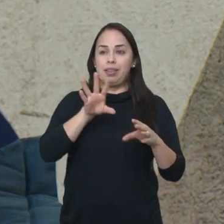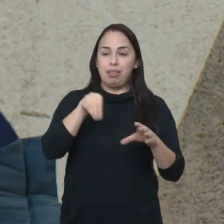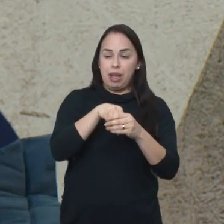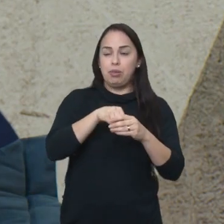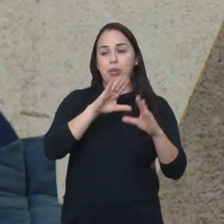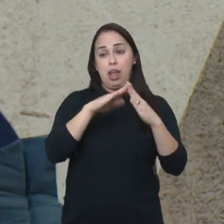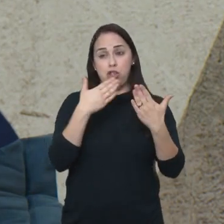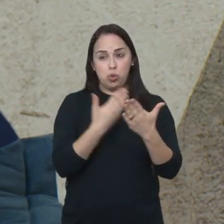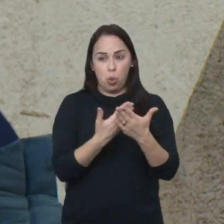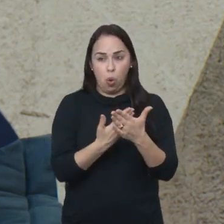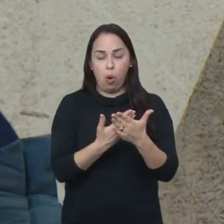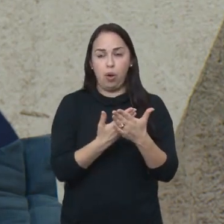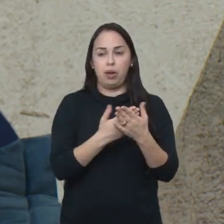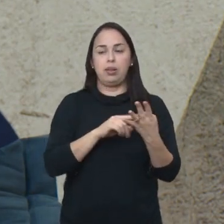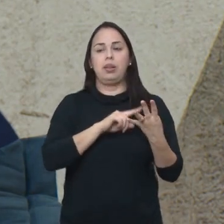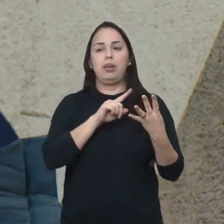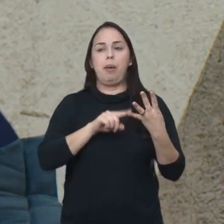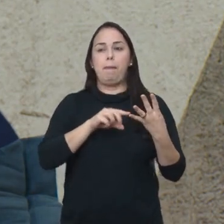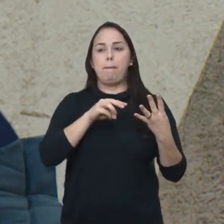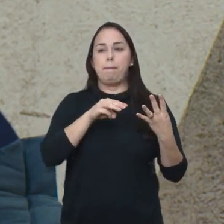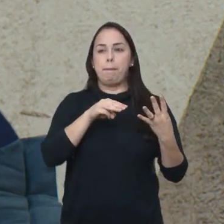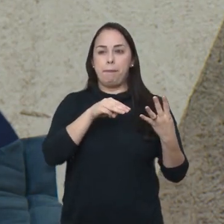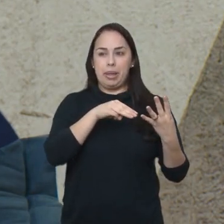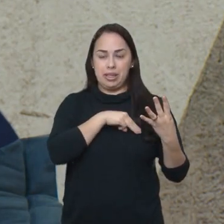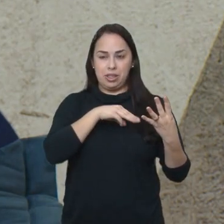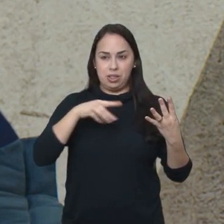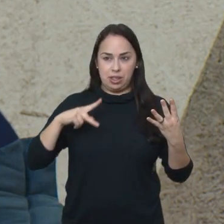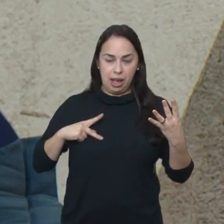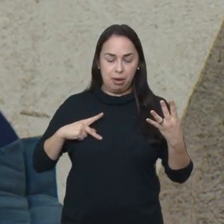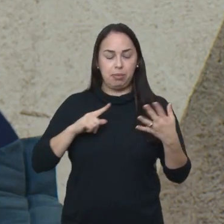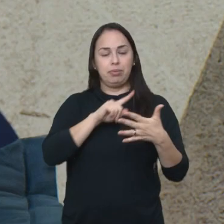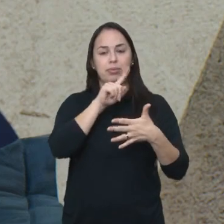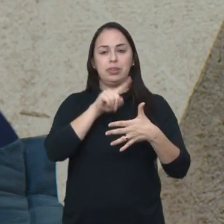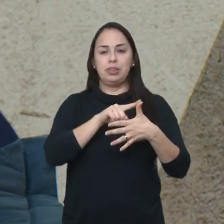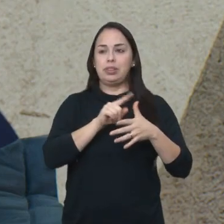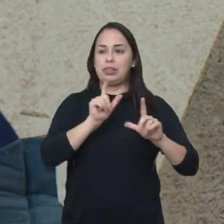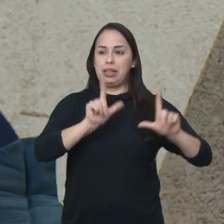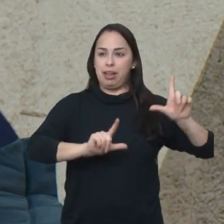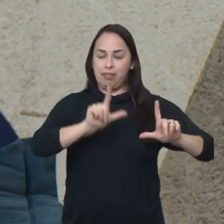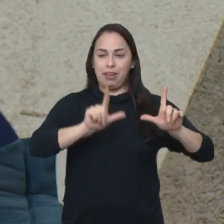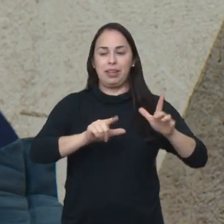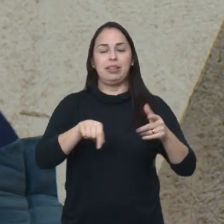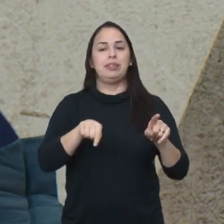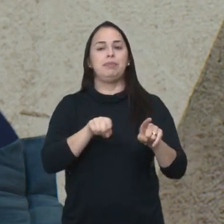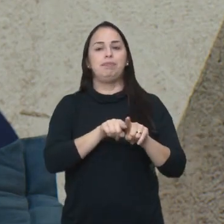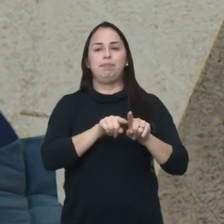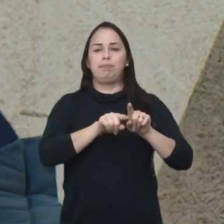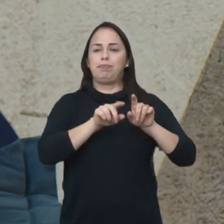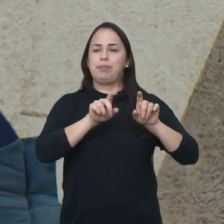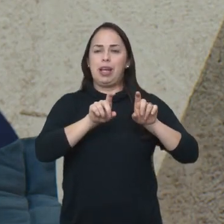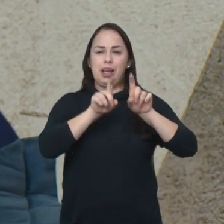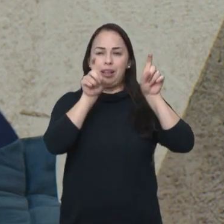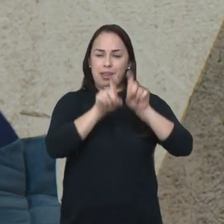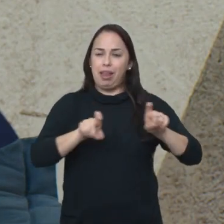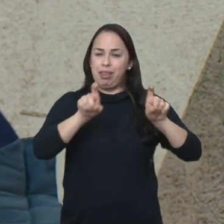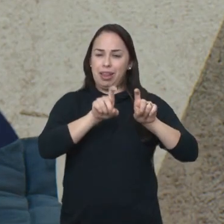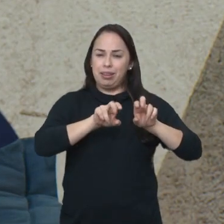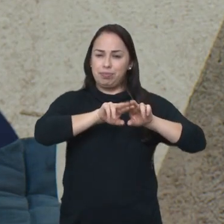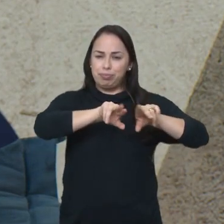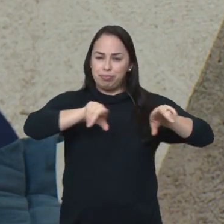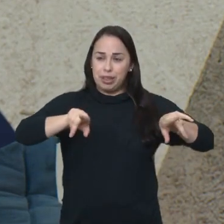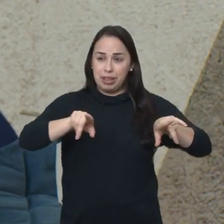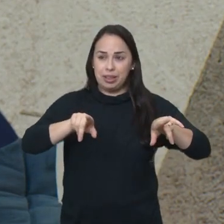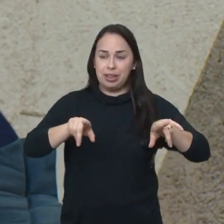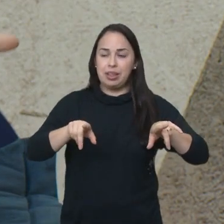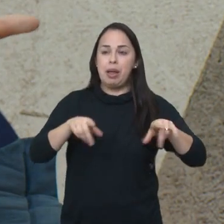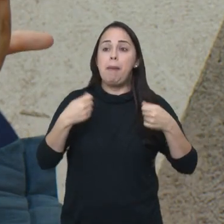na escola, no Ministério Público, a TV, área digital. Na verdade, a língua de sinais